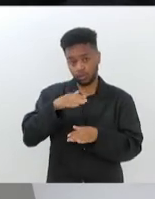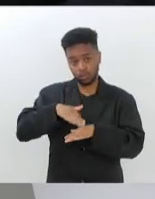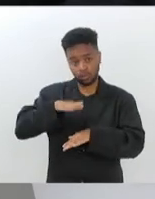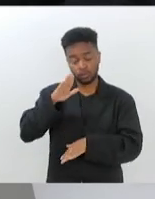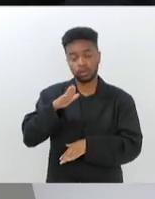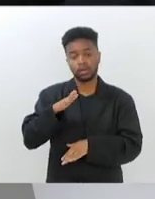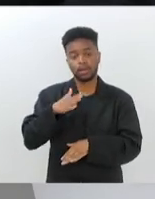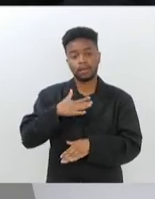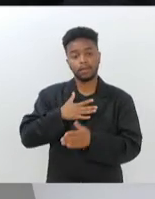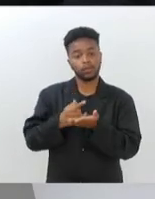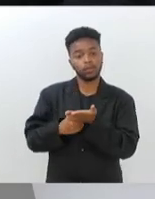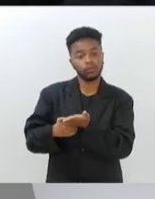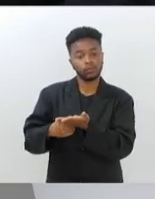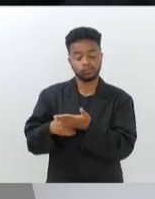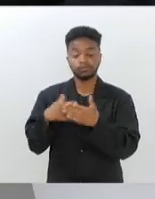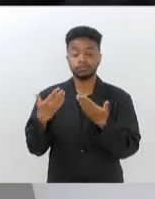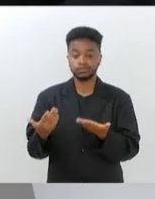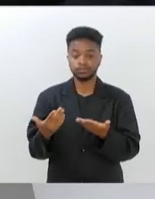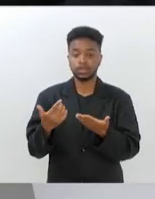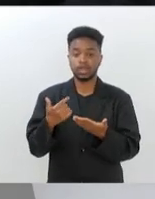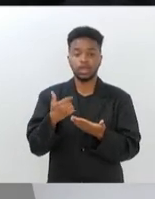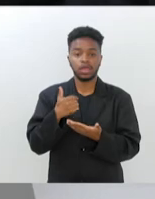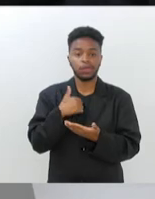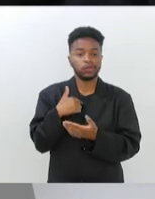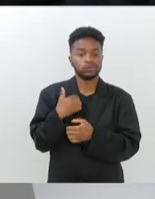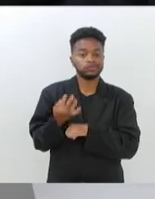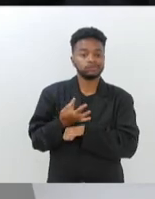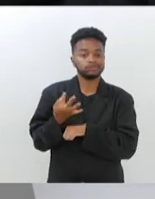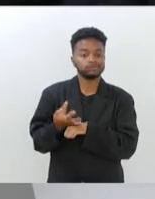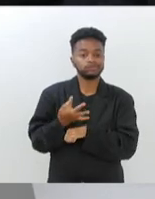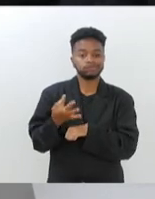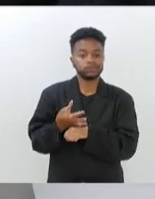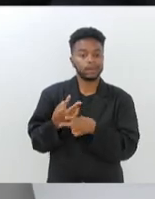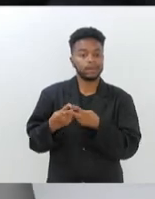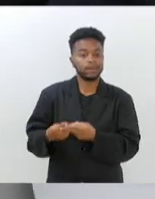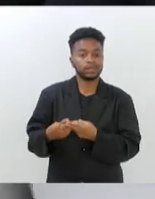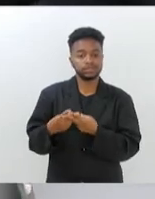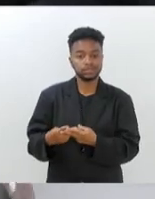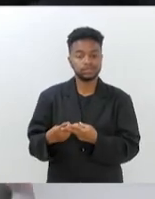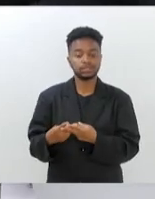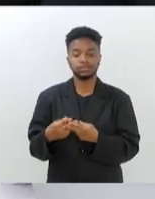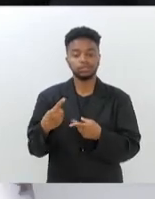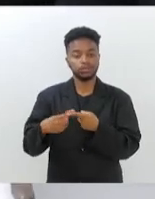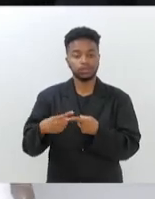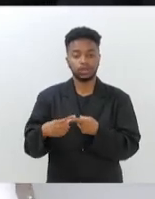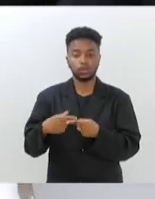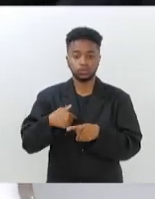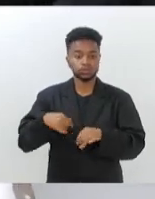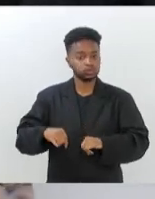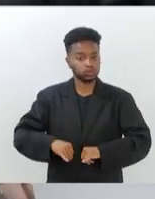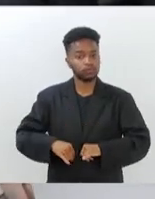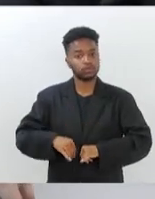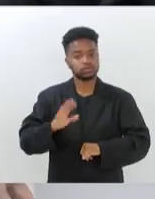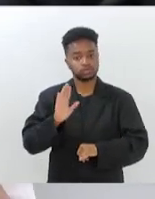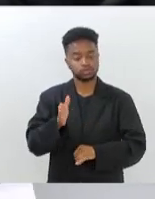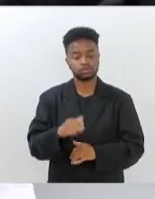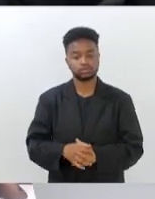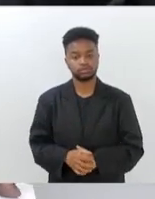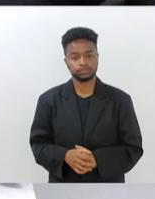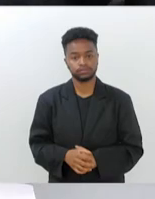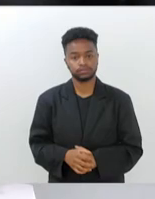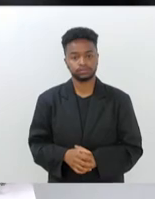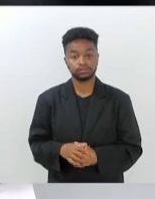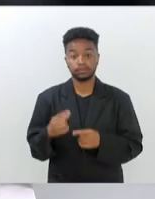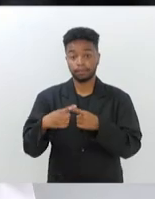vai ainda mais me empurrar na parede nesse teste de paciência que eu estou sofrendo eh o